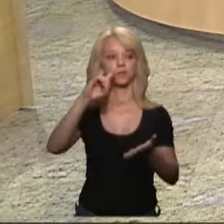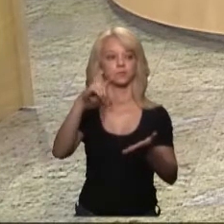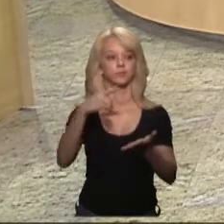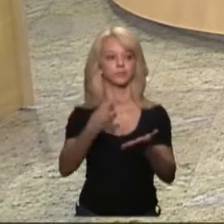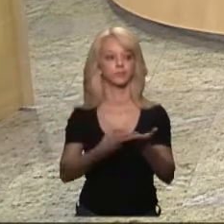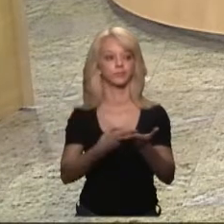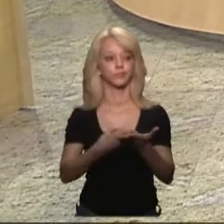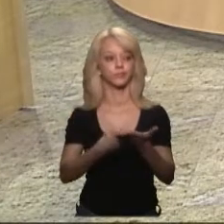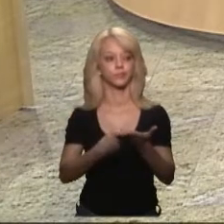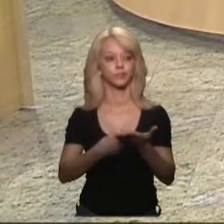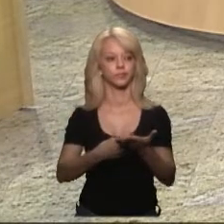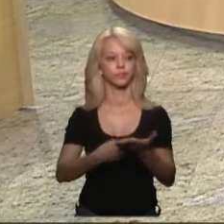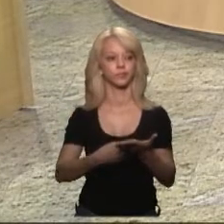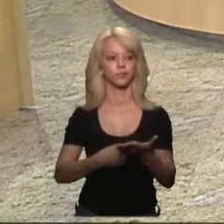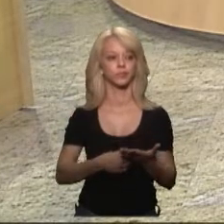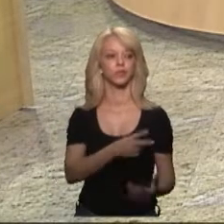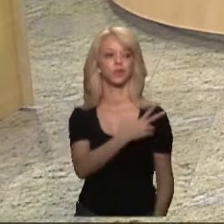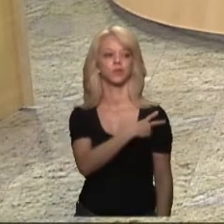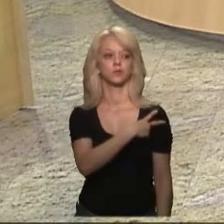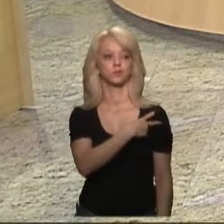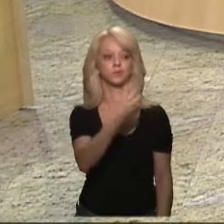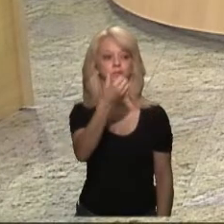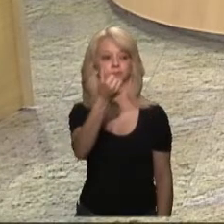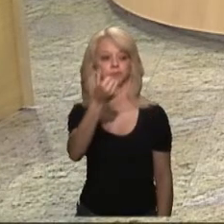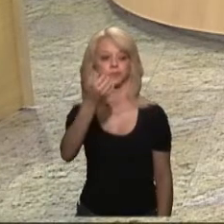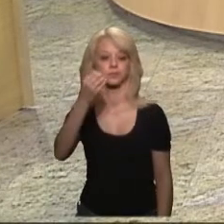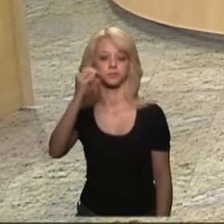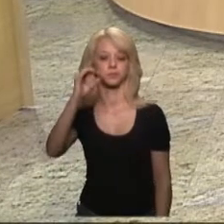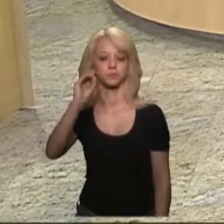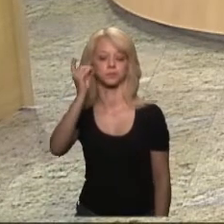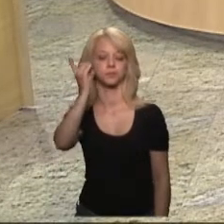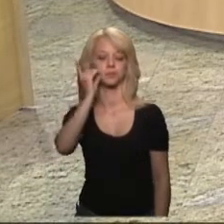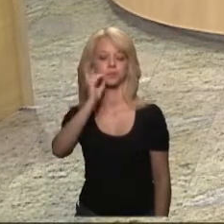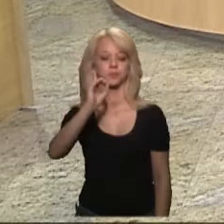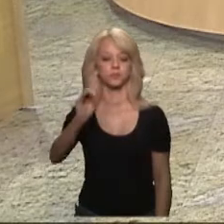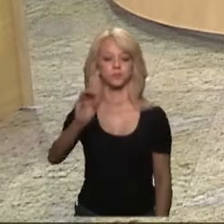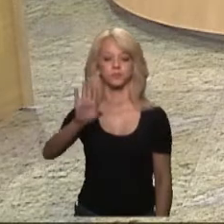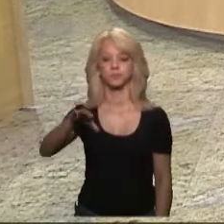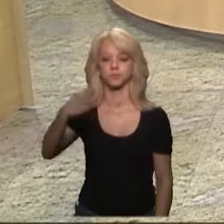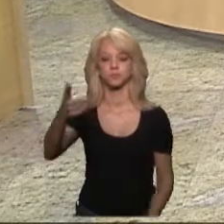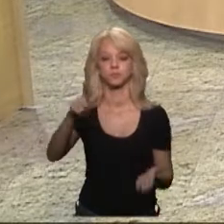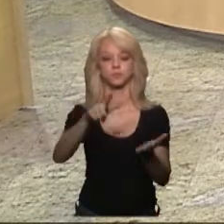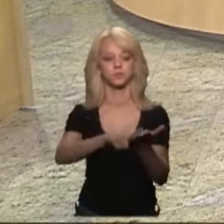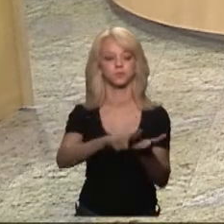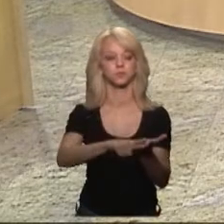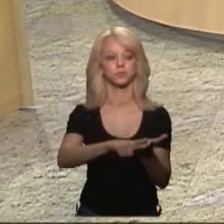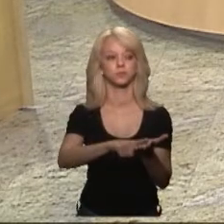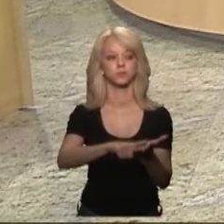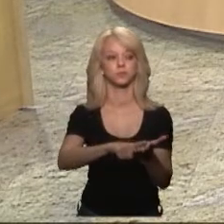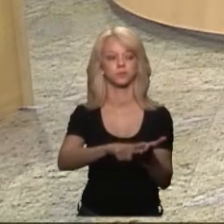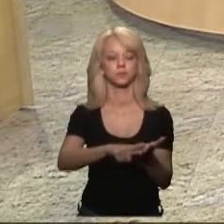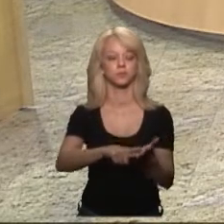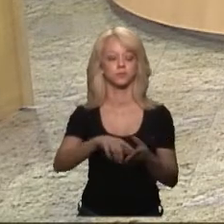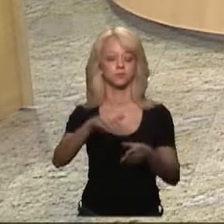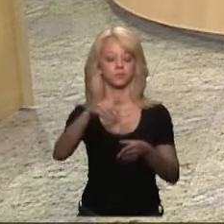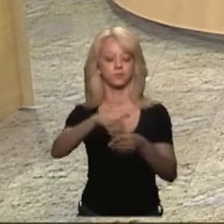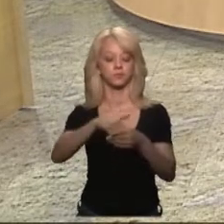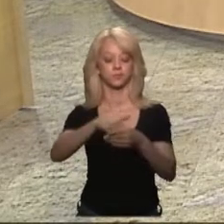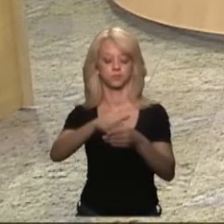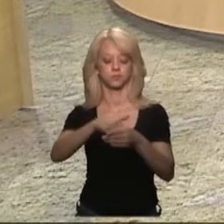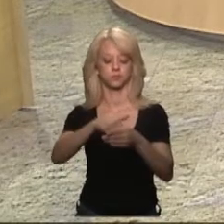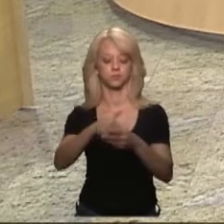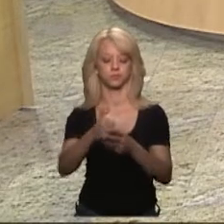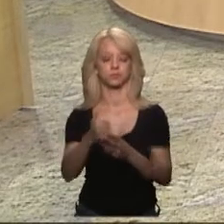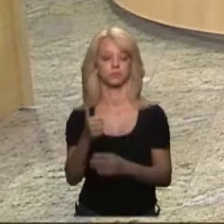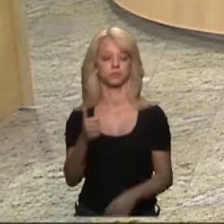Poder Executivo no prazo de 60 dias após a sua publicação. Em votação,